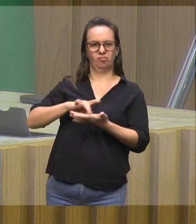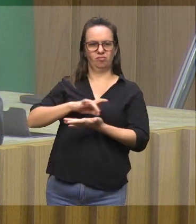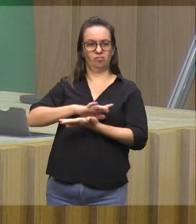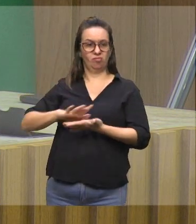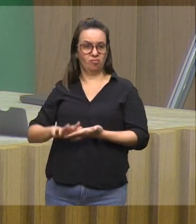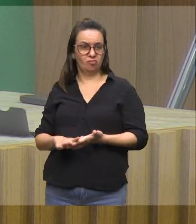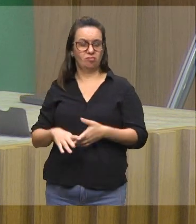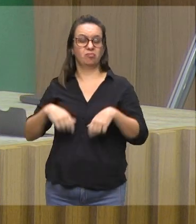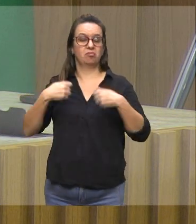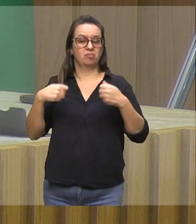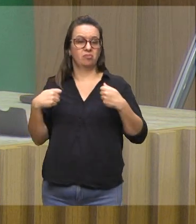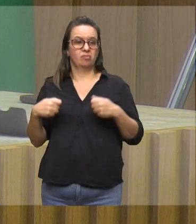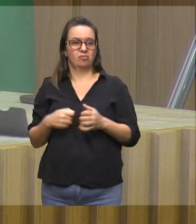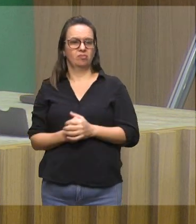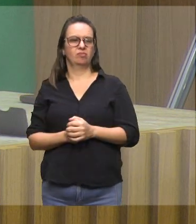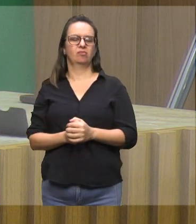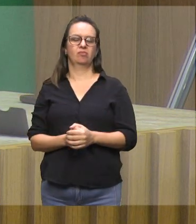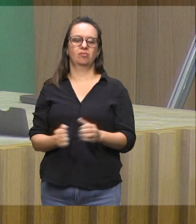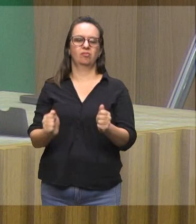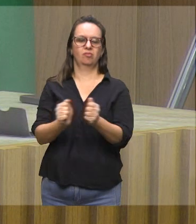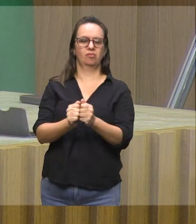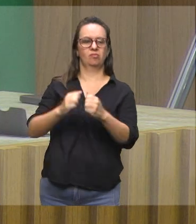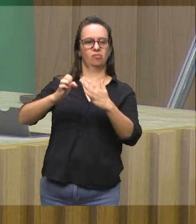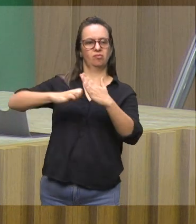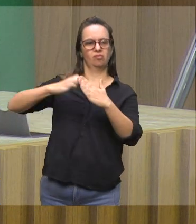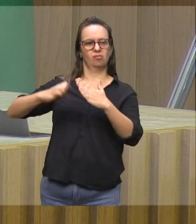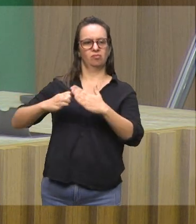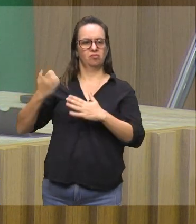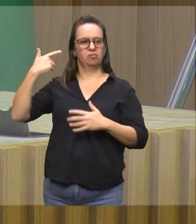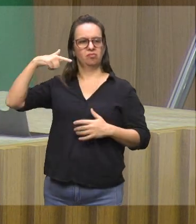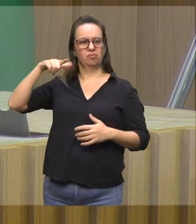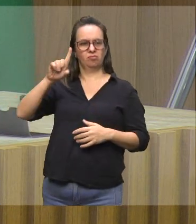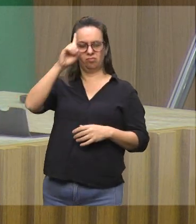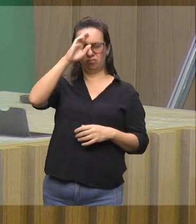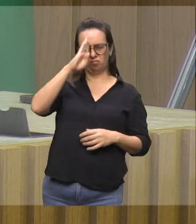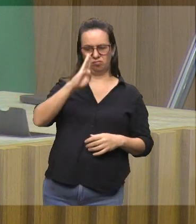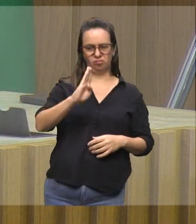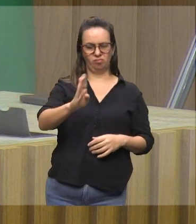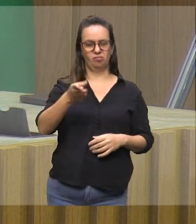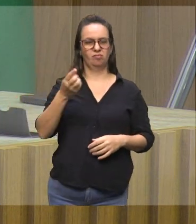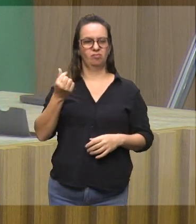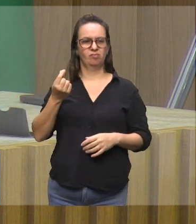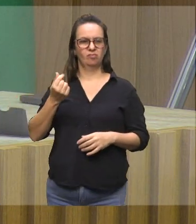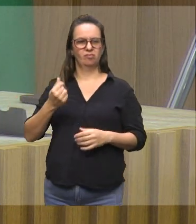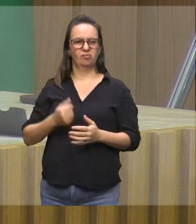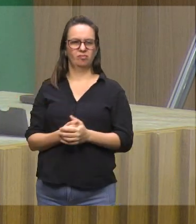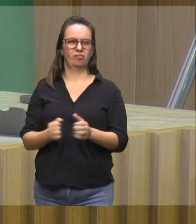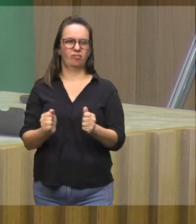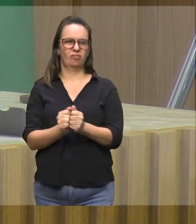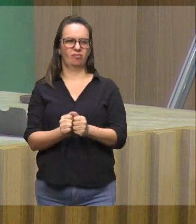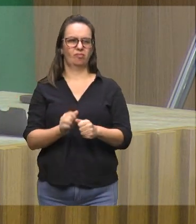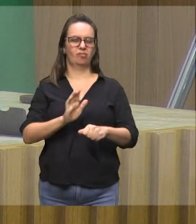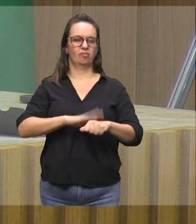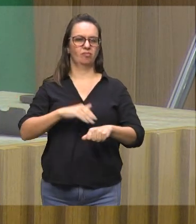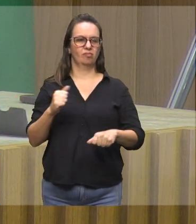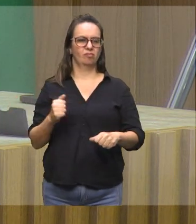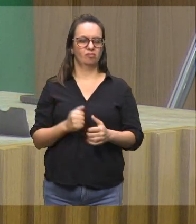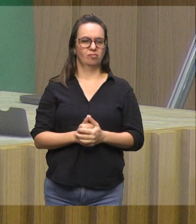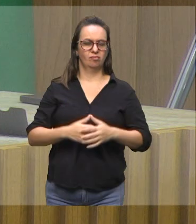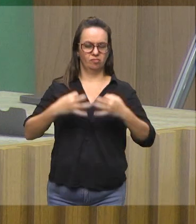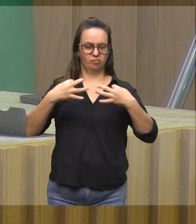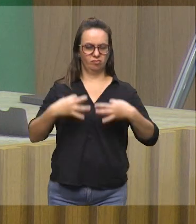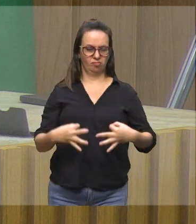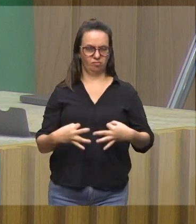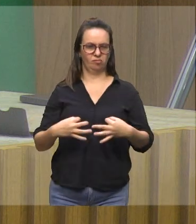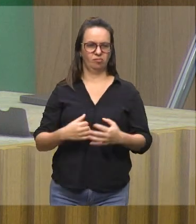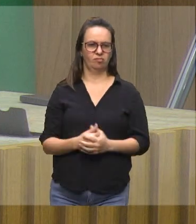através dessa emenda impositiva, a gente vai conseguir direcionar esse discurso, esse recurso com muito mais eficiência e